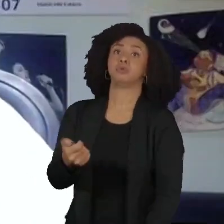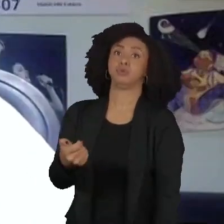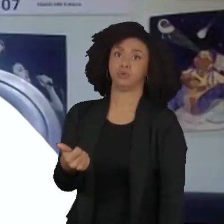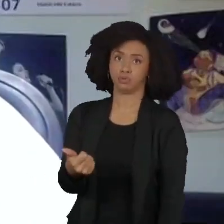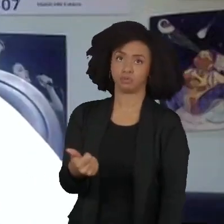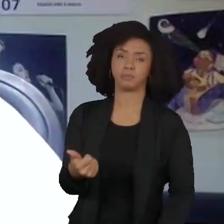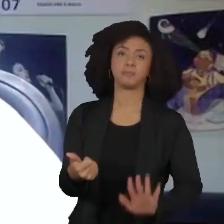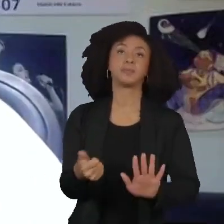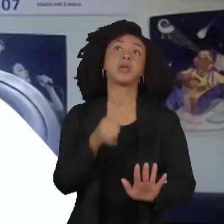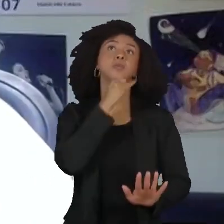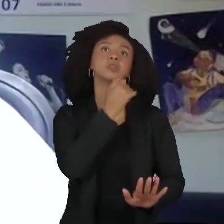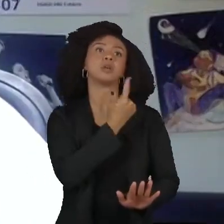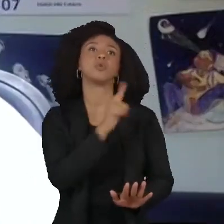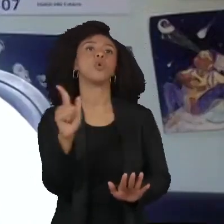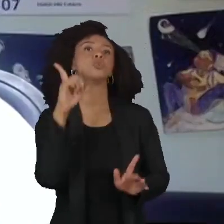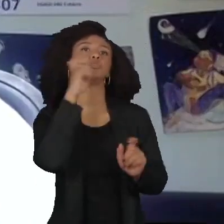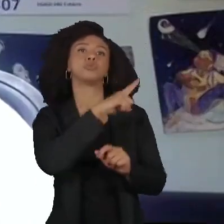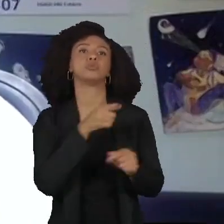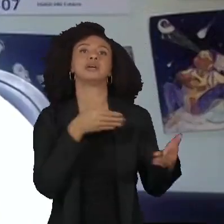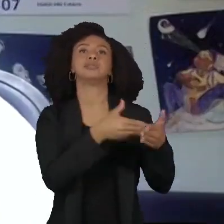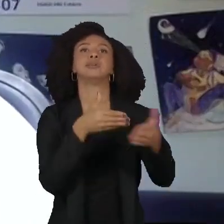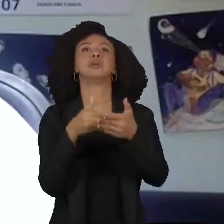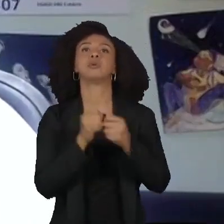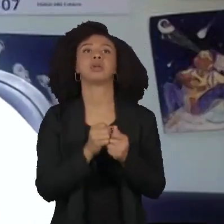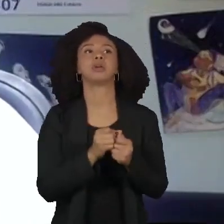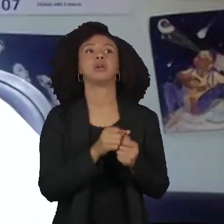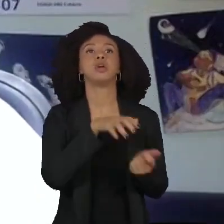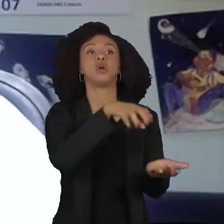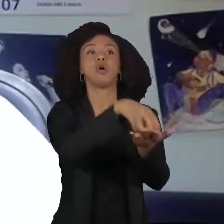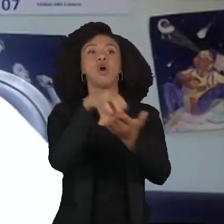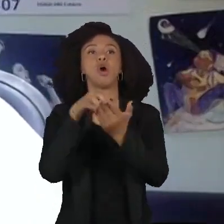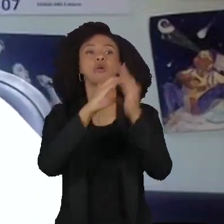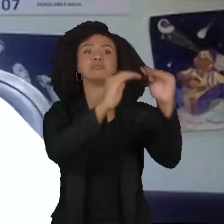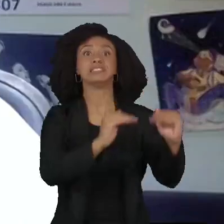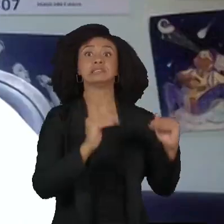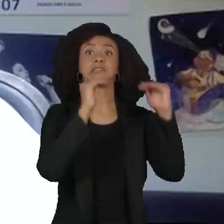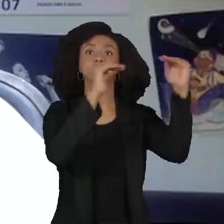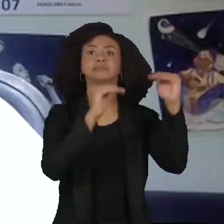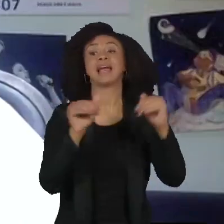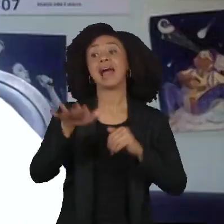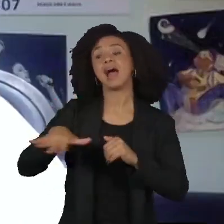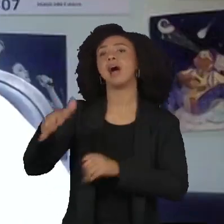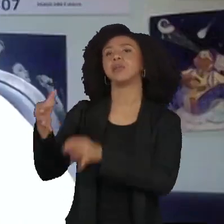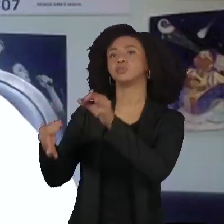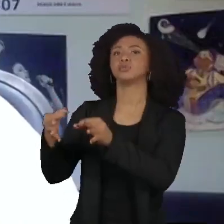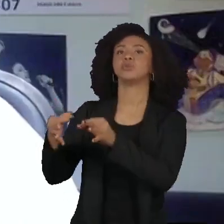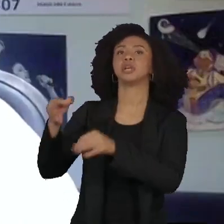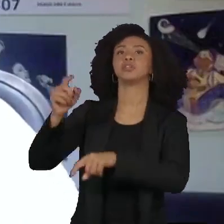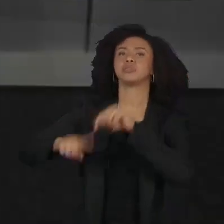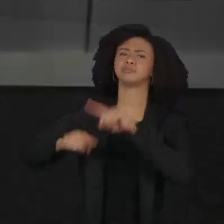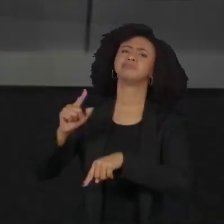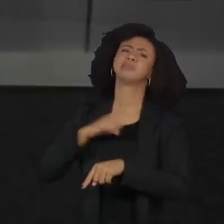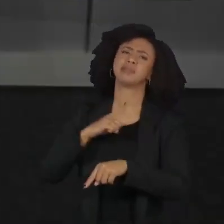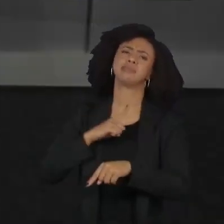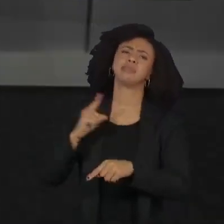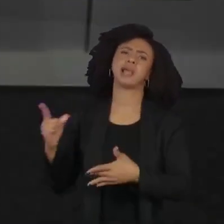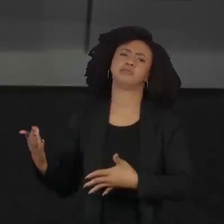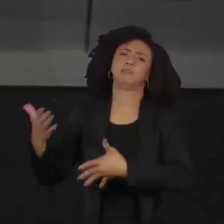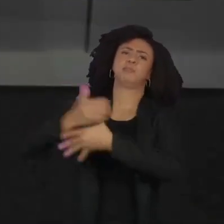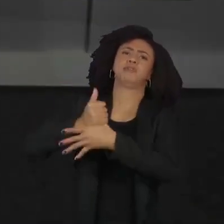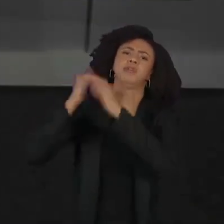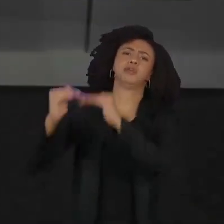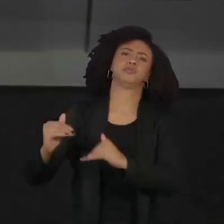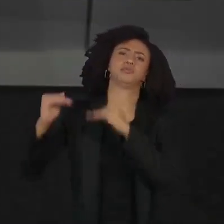dificuldades, por exemplo, nos órgãos superiores. Né? Ainda o aparato jurídico ele é extremamente elitista. E não que não